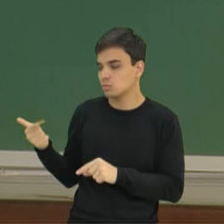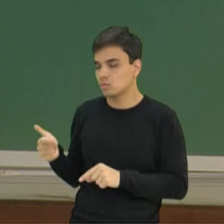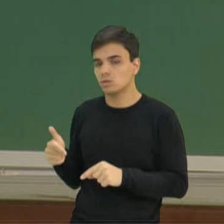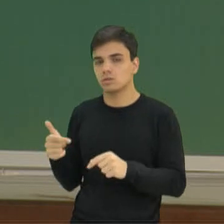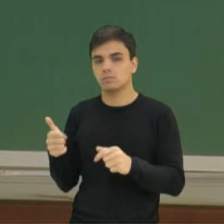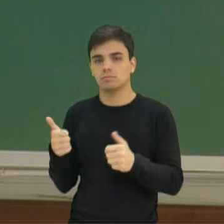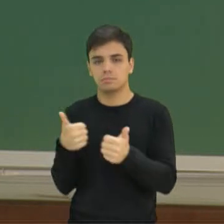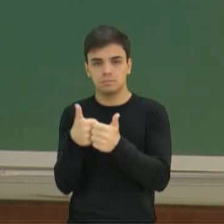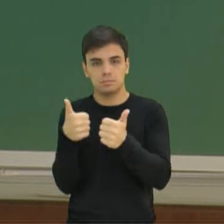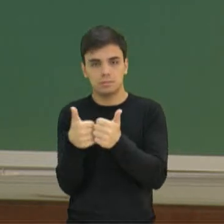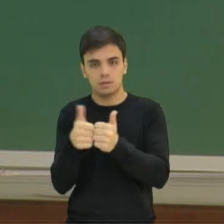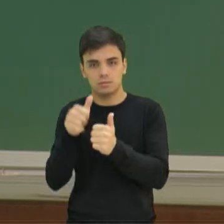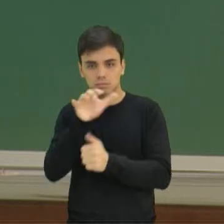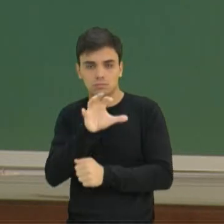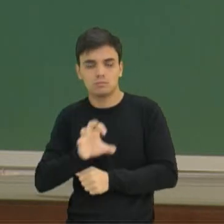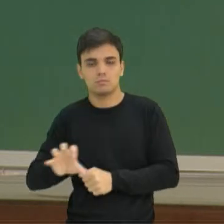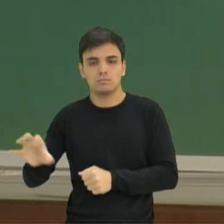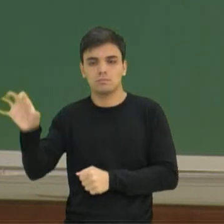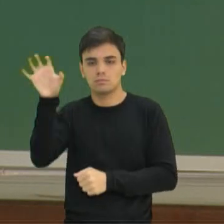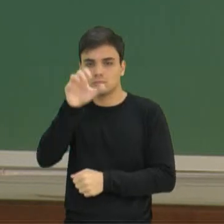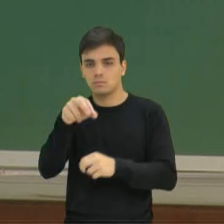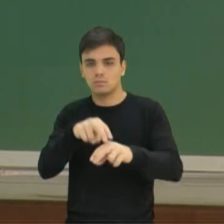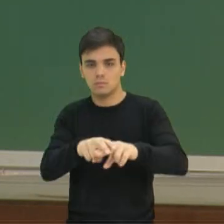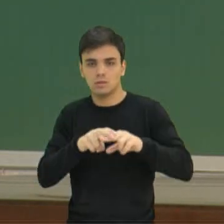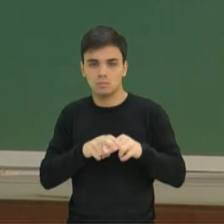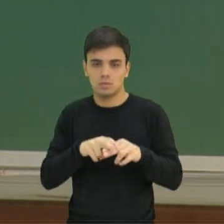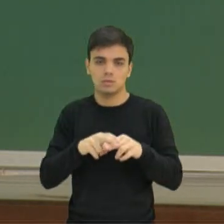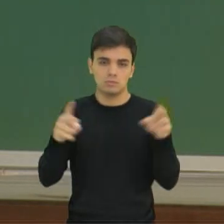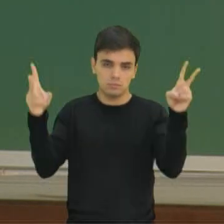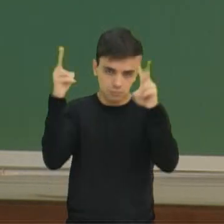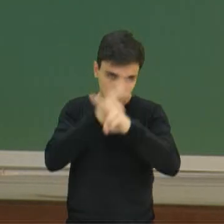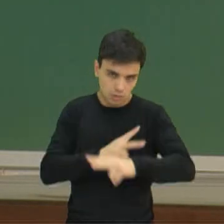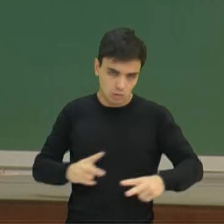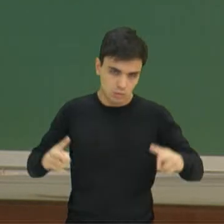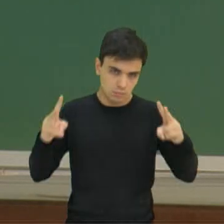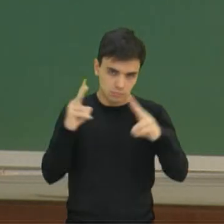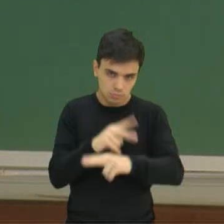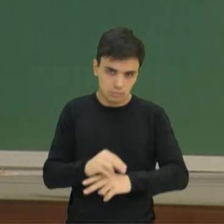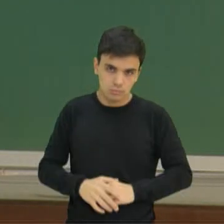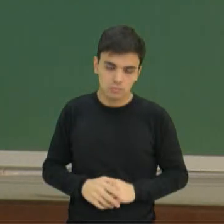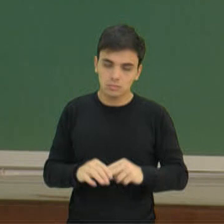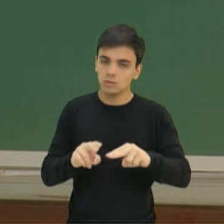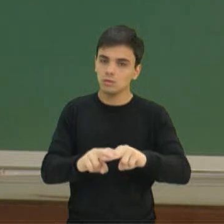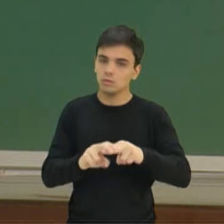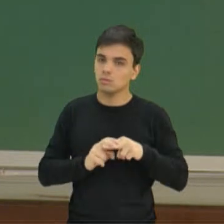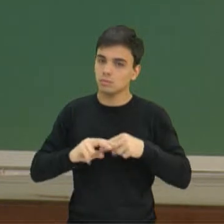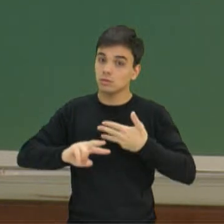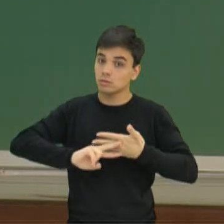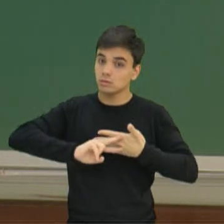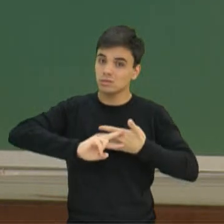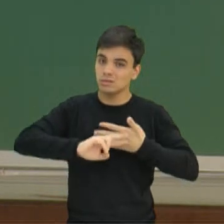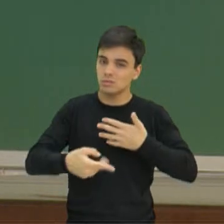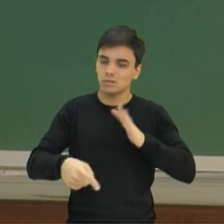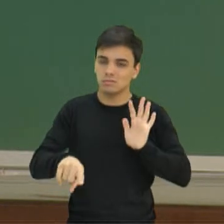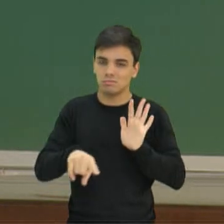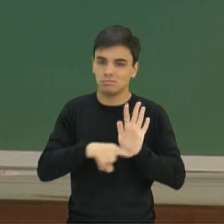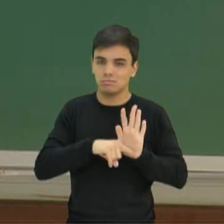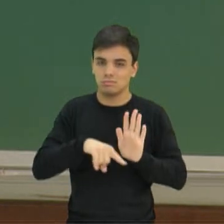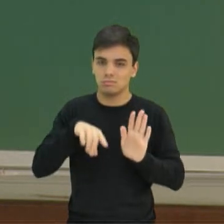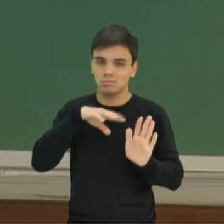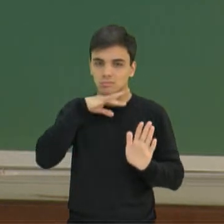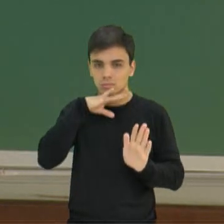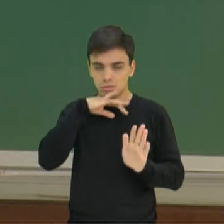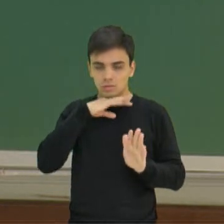de outras regiões, inclusive, devido à circulação dos ventos. Então, por isso, consequências negativas.